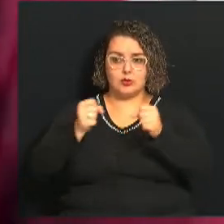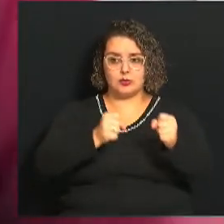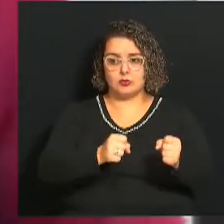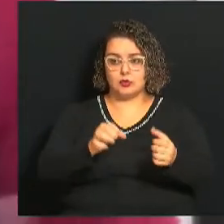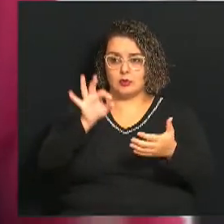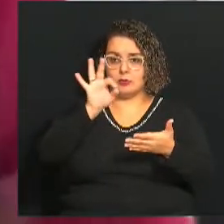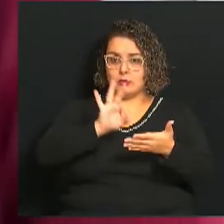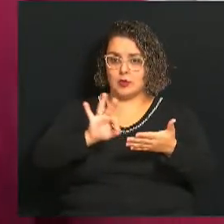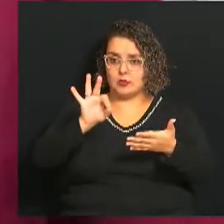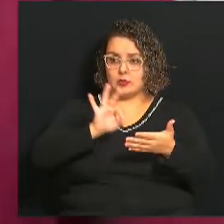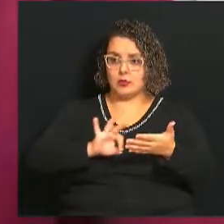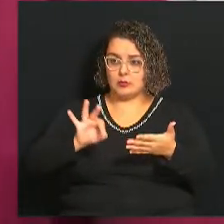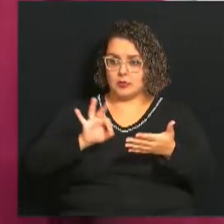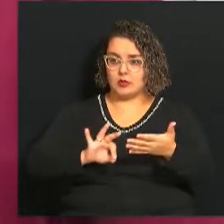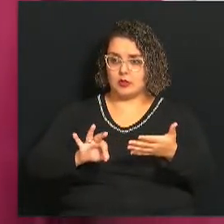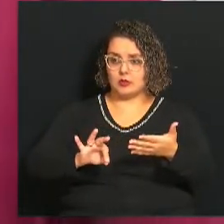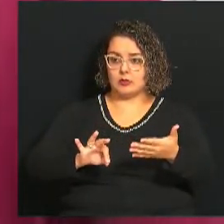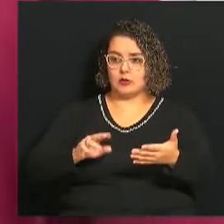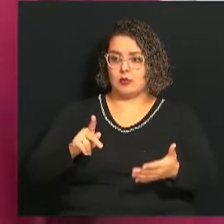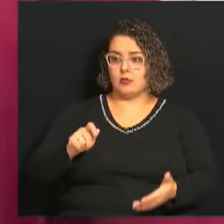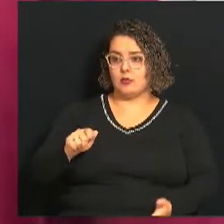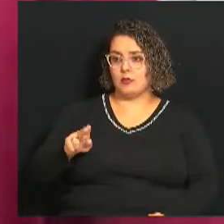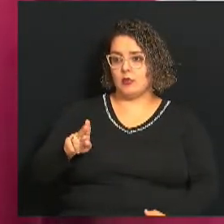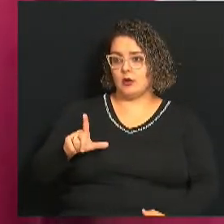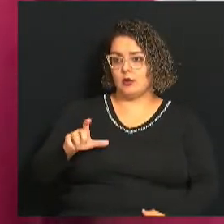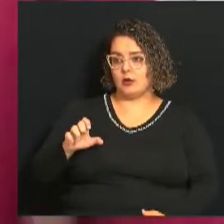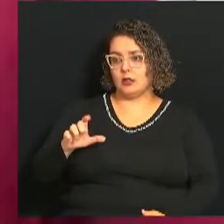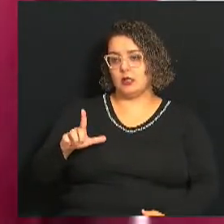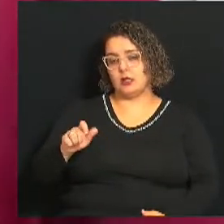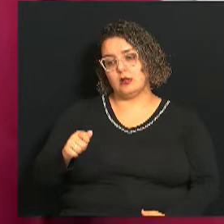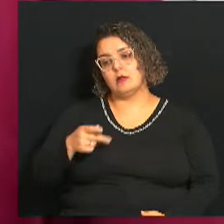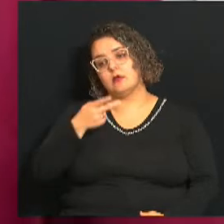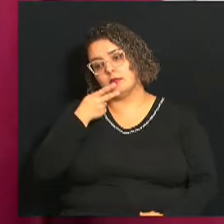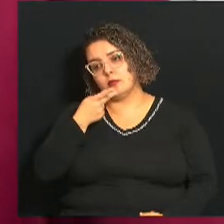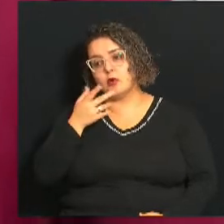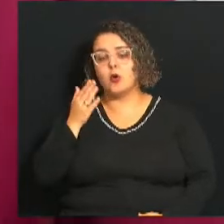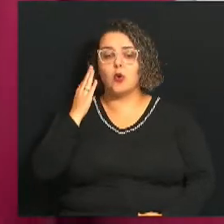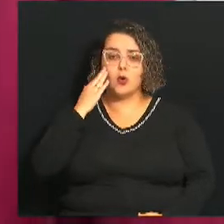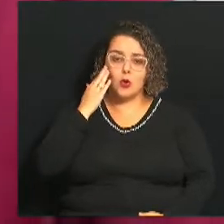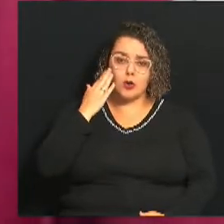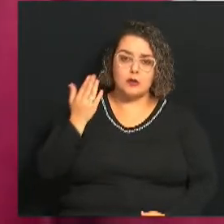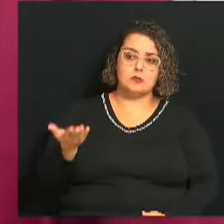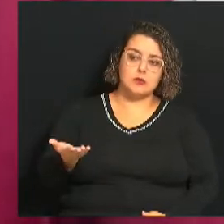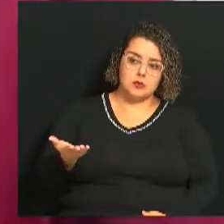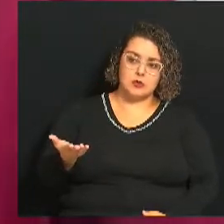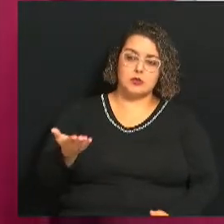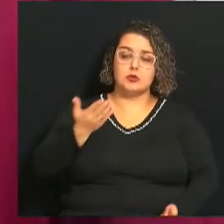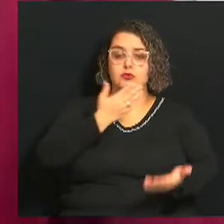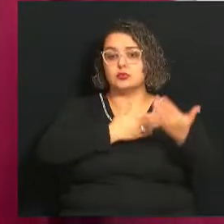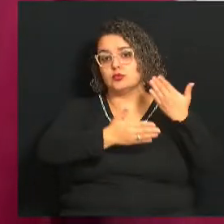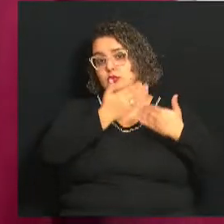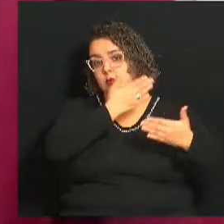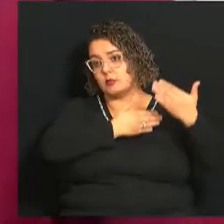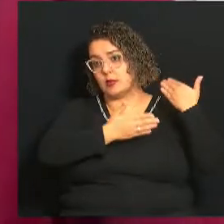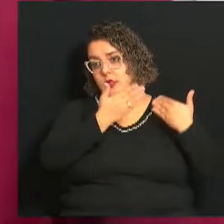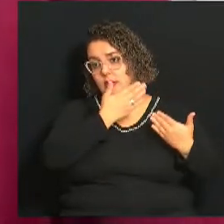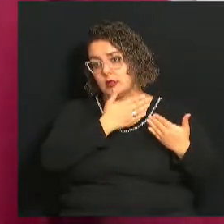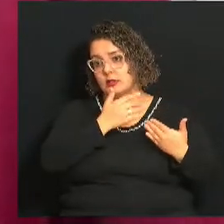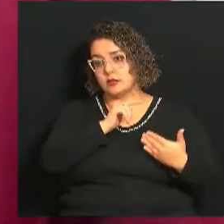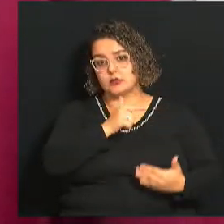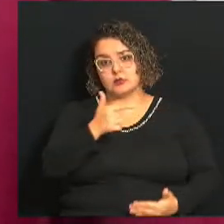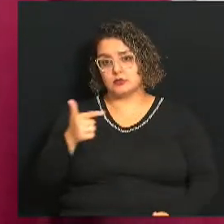isso que o Paulela acabou de citar, que a gente conhece o histórico de arborização das cidades, que no passado não foram